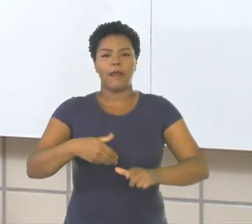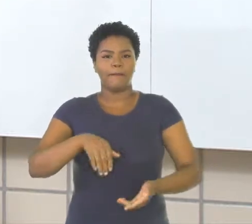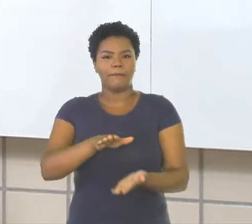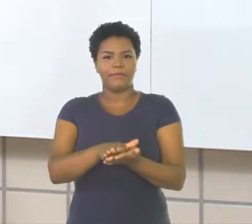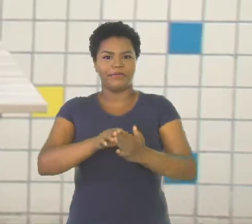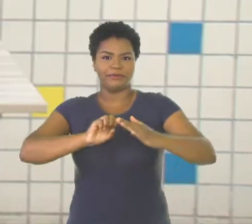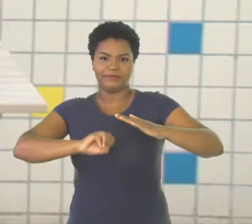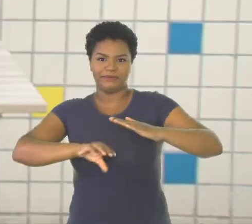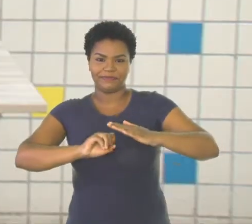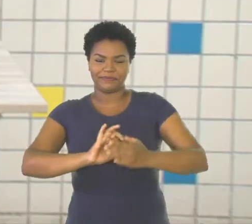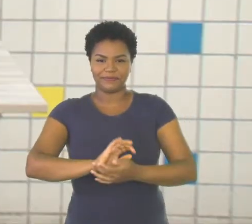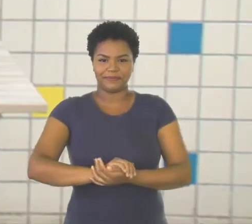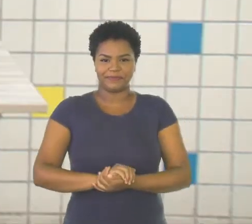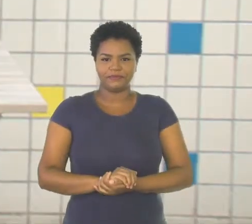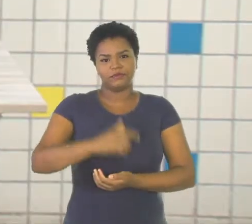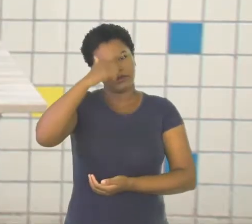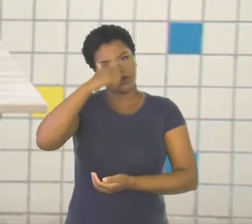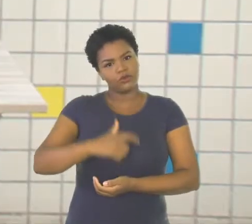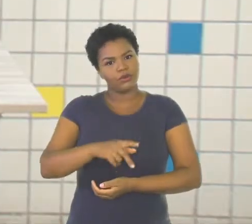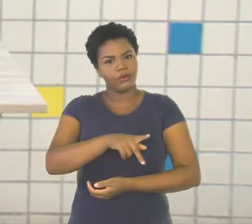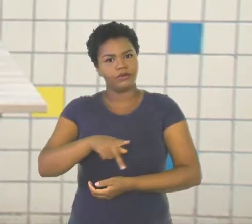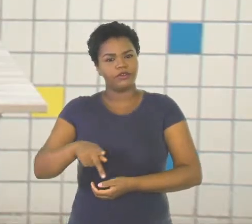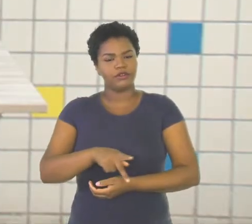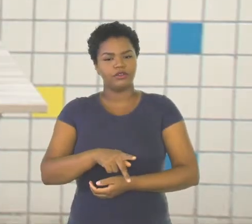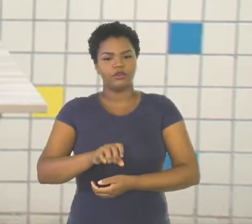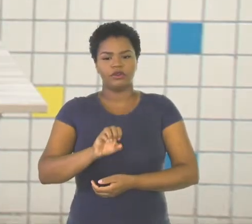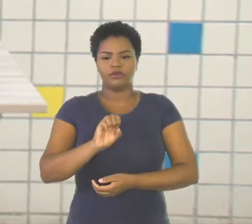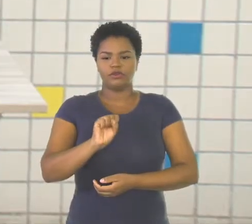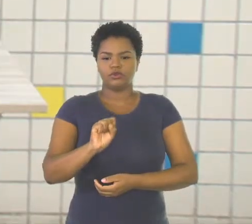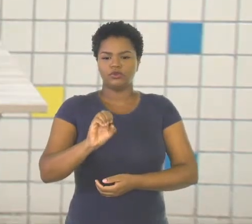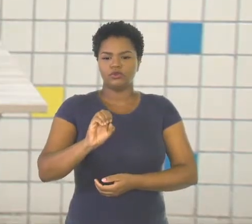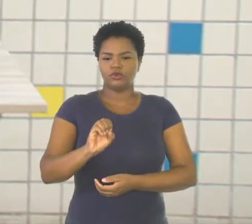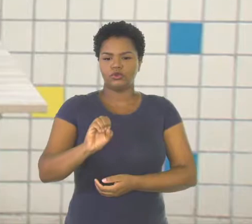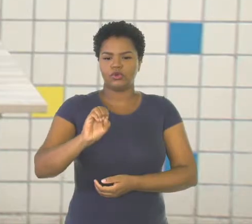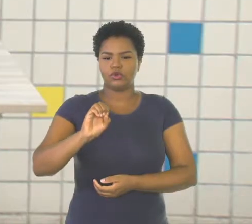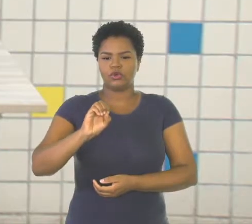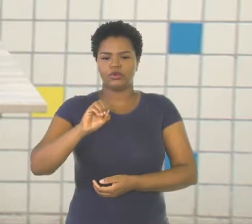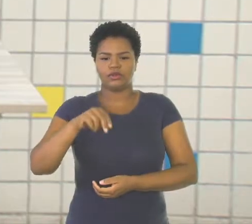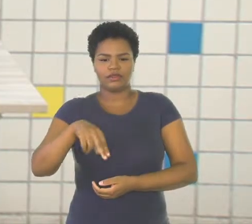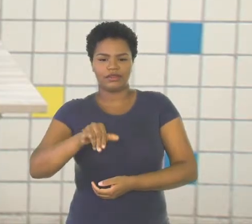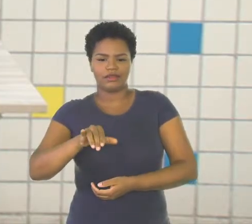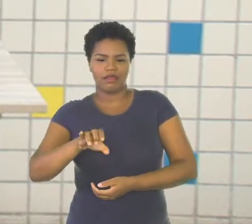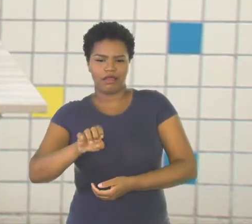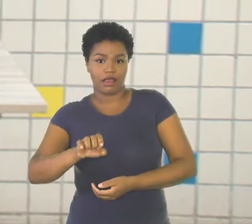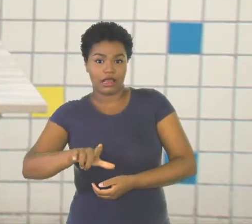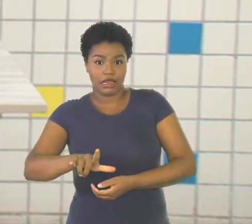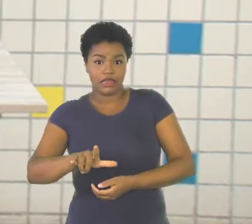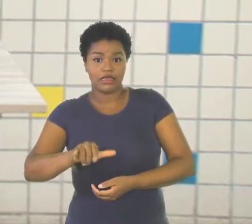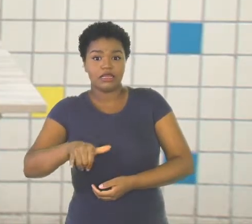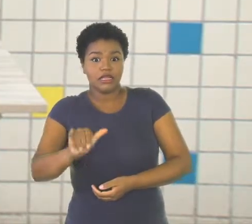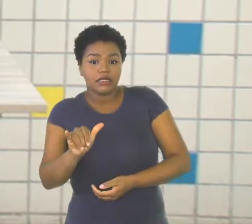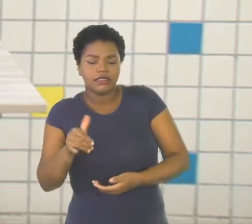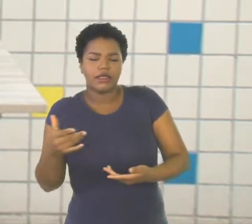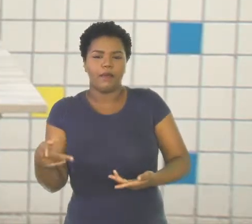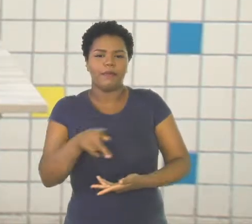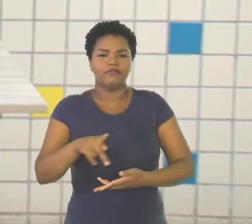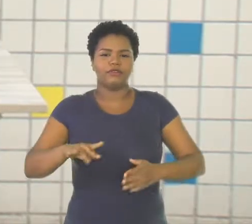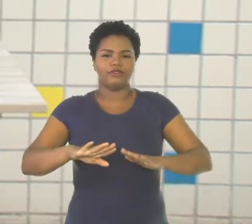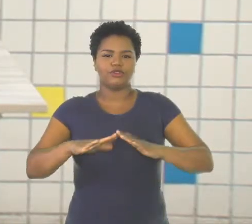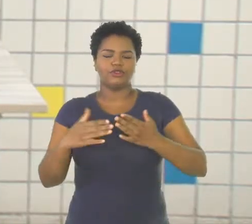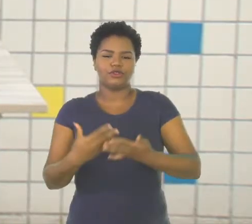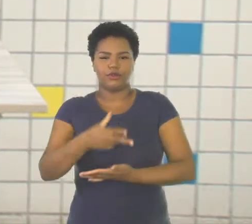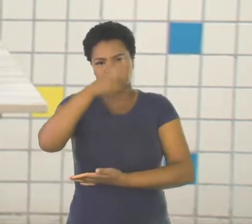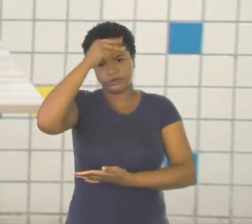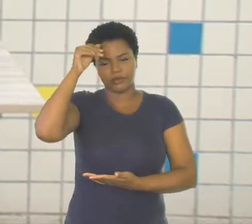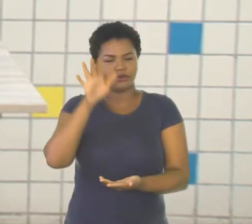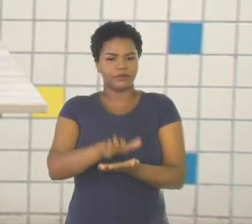Homeschool. Sou a professora Sônia Eli, professora da Rede Municipal do Ensino de Palmas, trabalho na escola